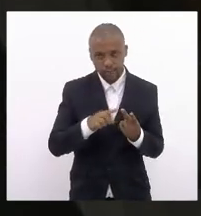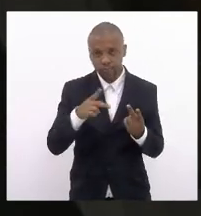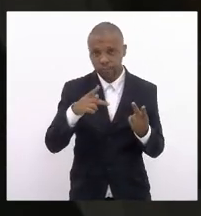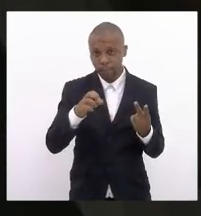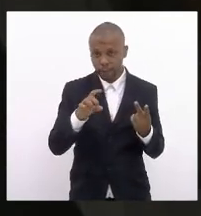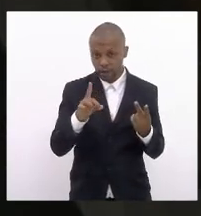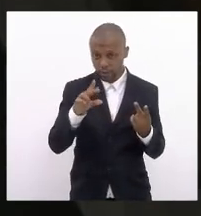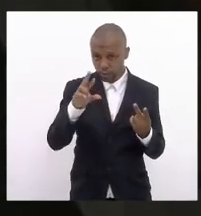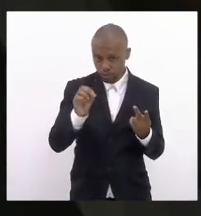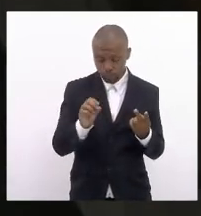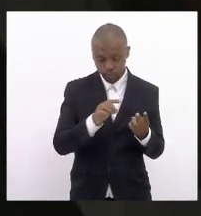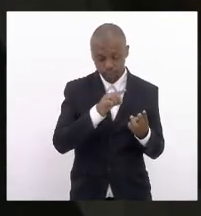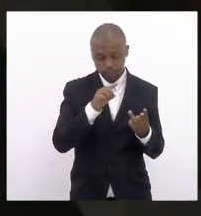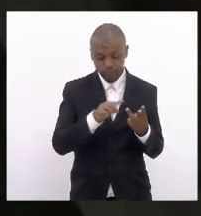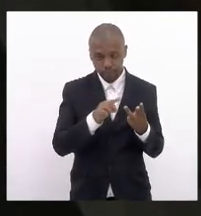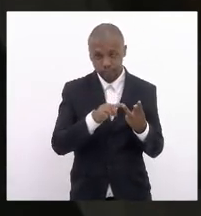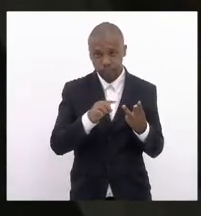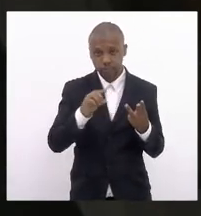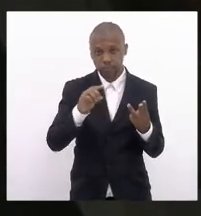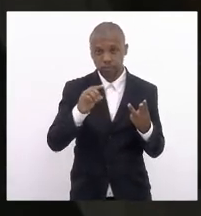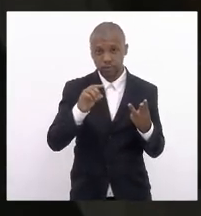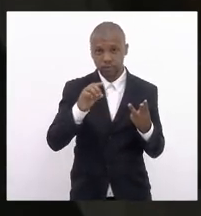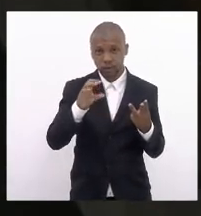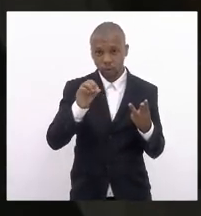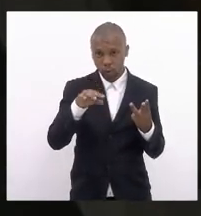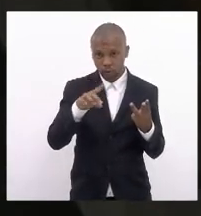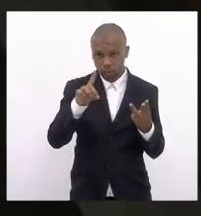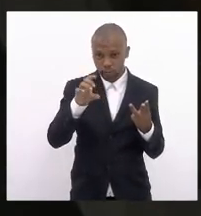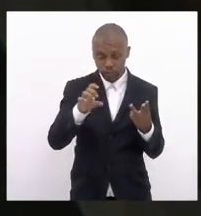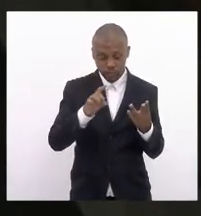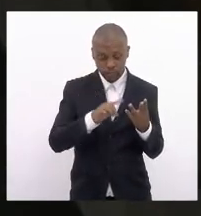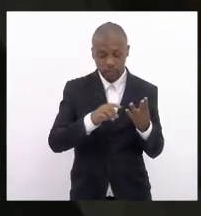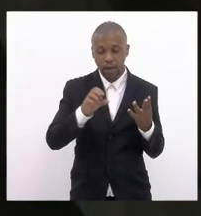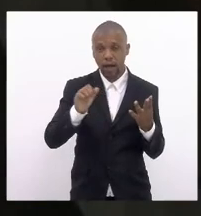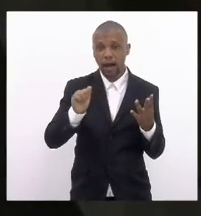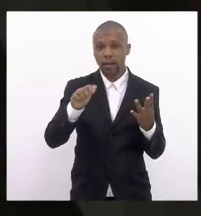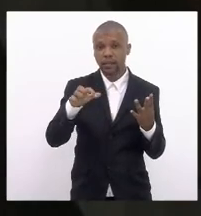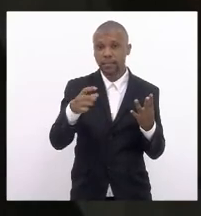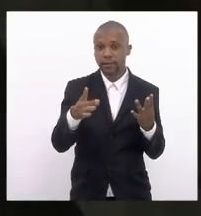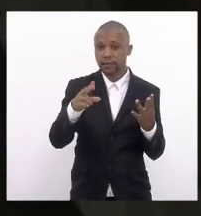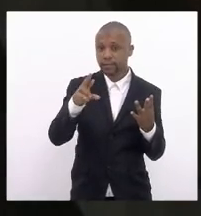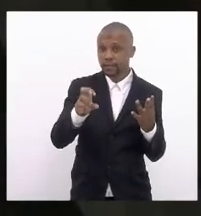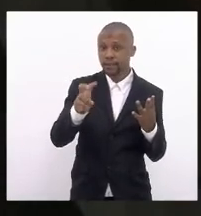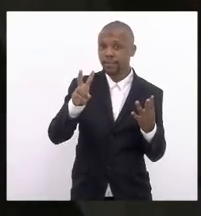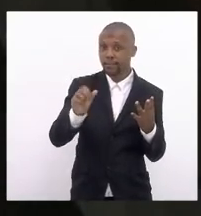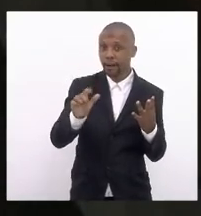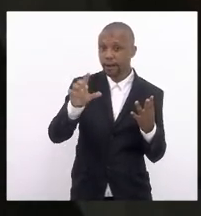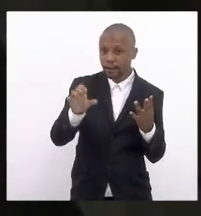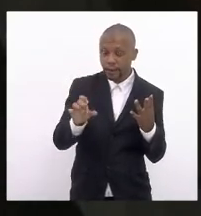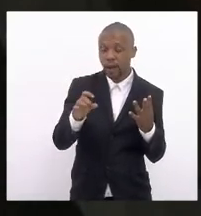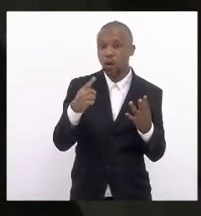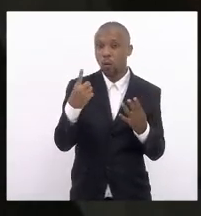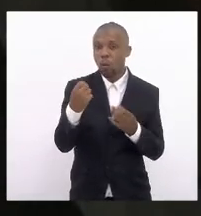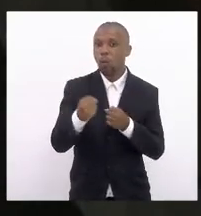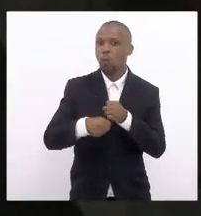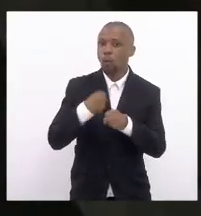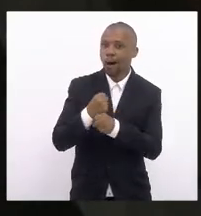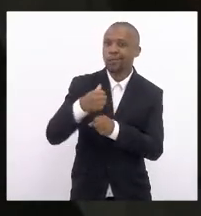Pedro Fernandes, Conte Bittencourt e Alexandre Valle. A média é de 1 por ano no Rio de